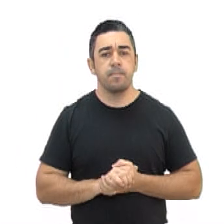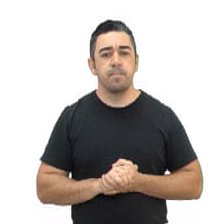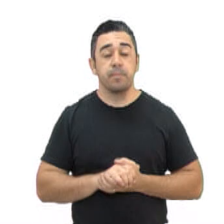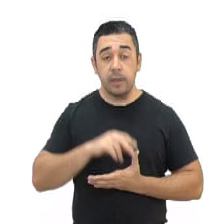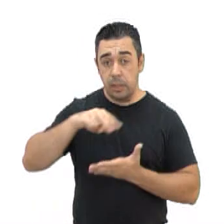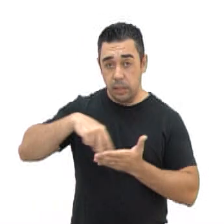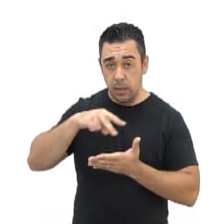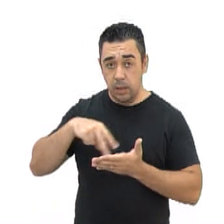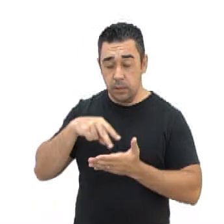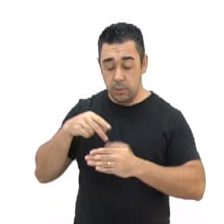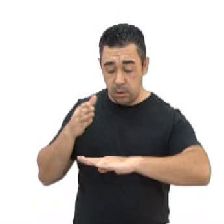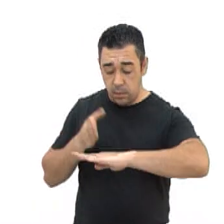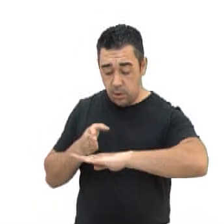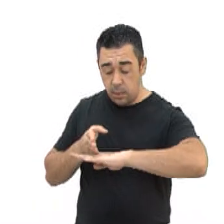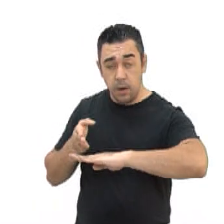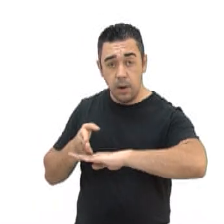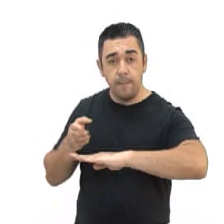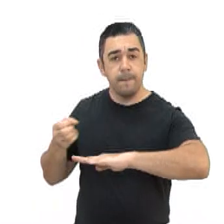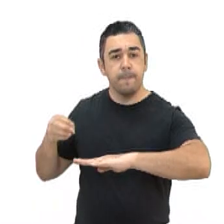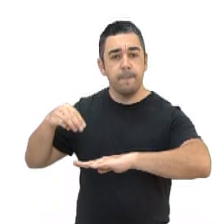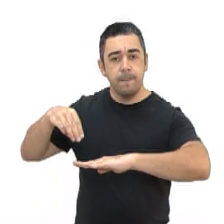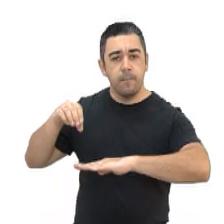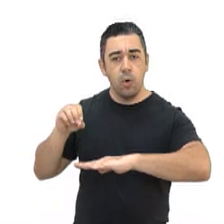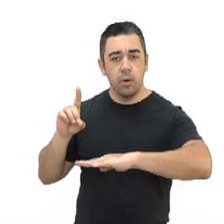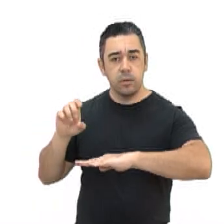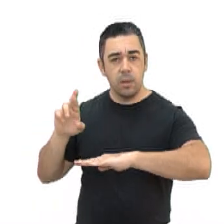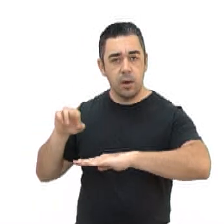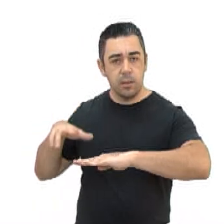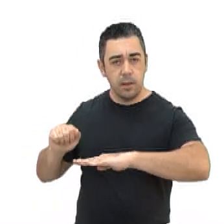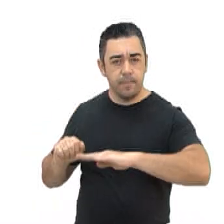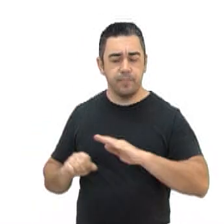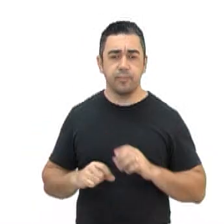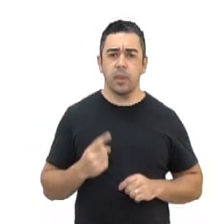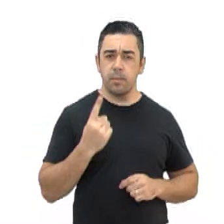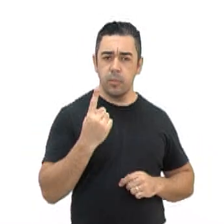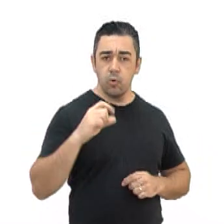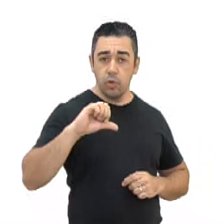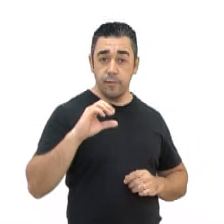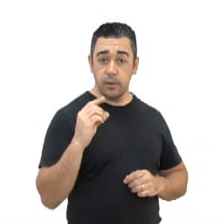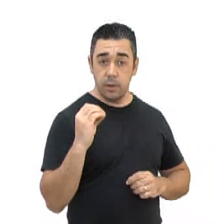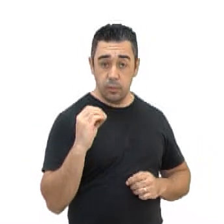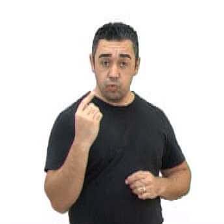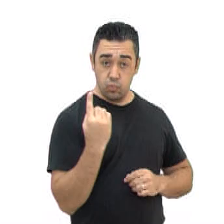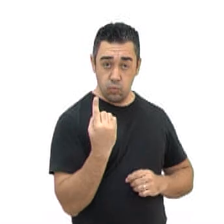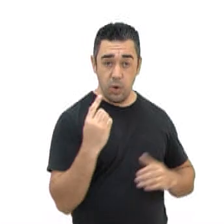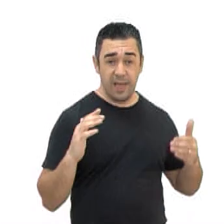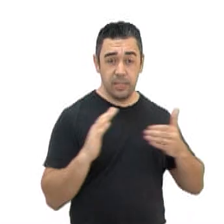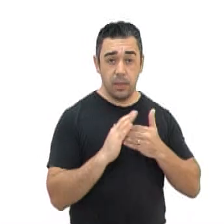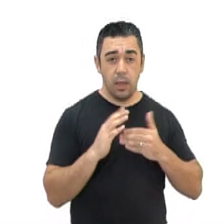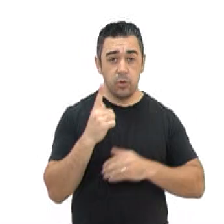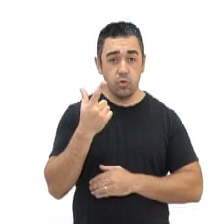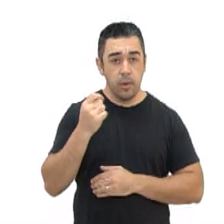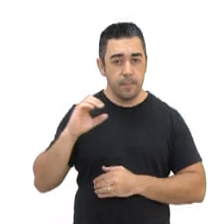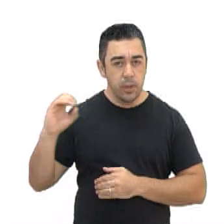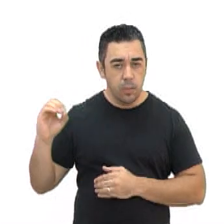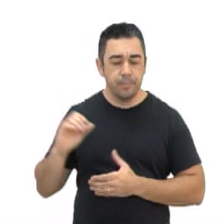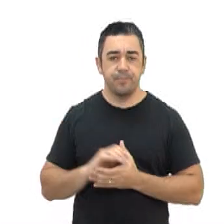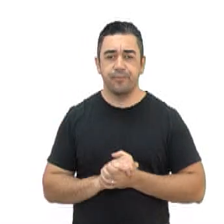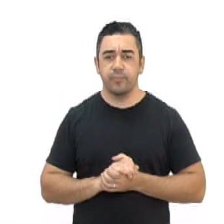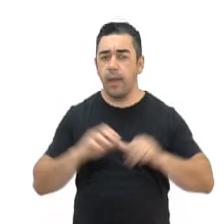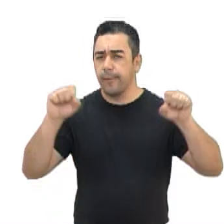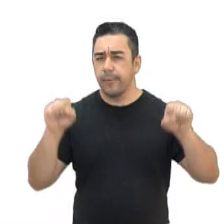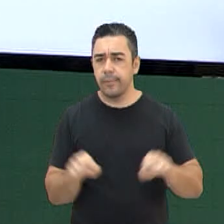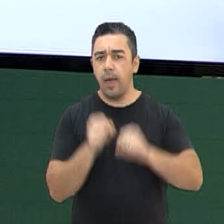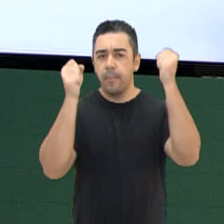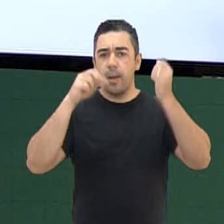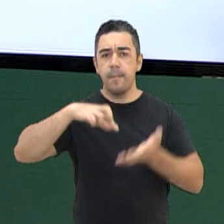Dança moderna, então já chegamos no século XX, 1901 a 2000. Ruptura do balé clássico, então surge